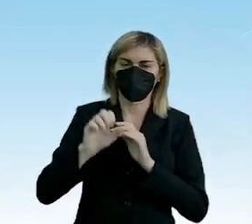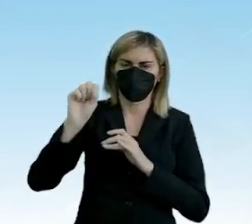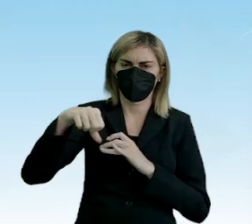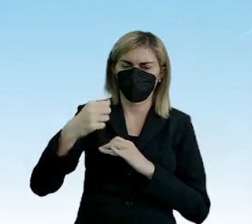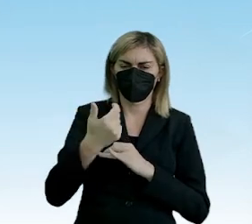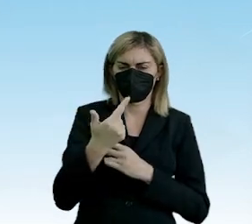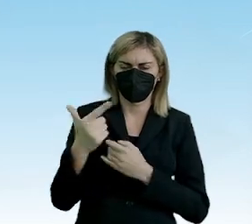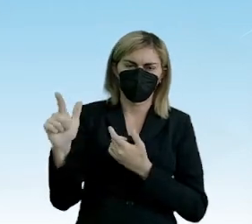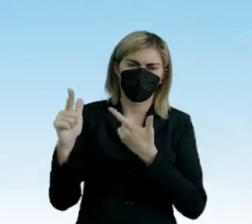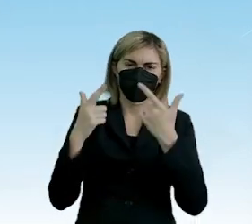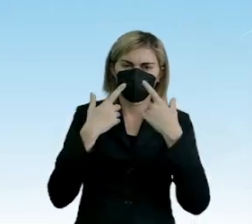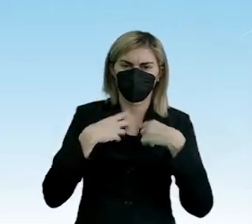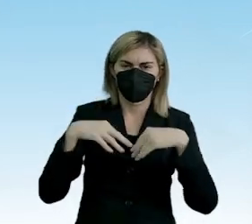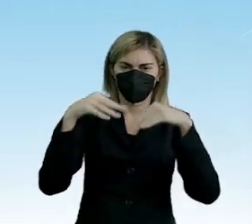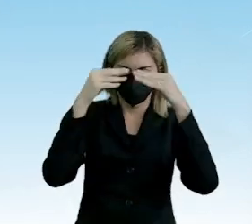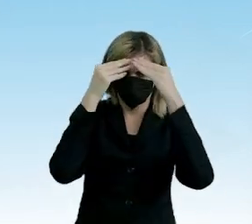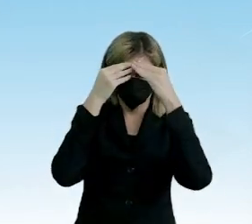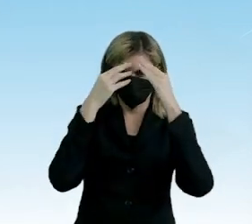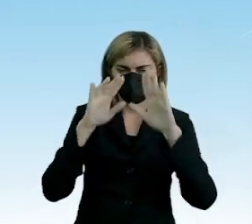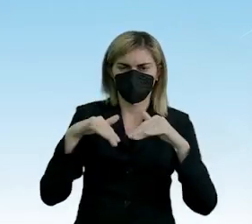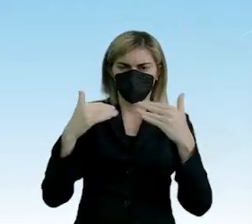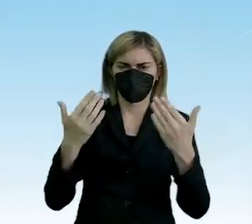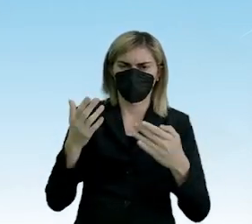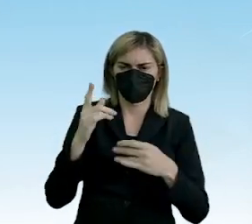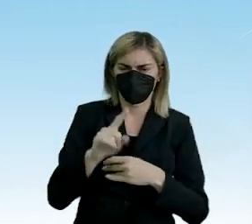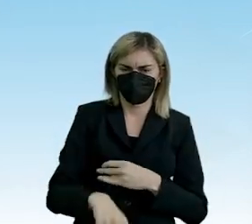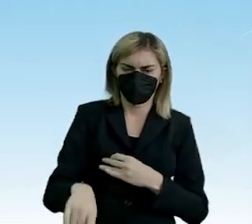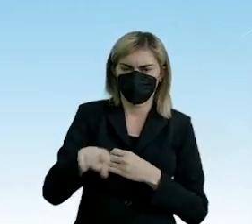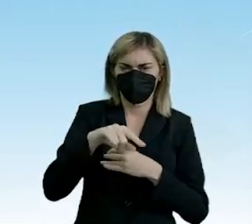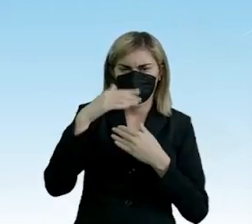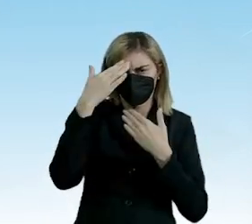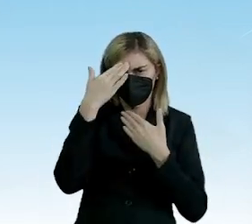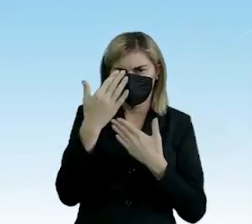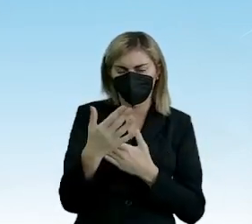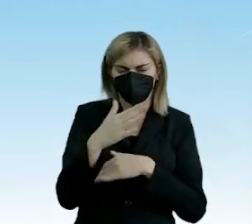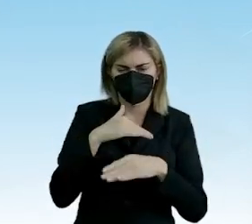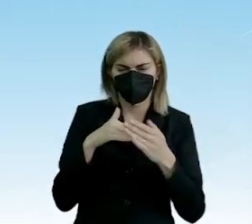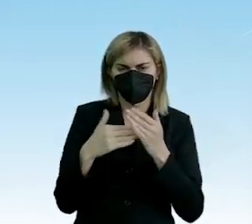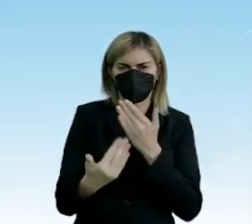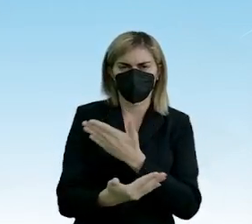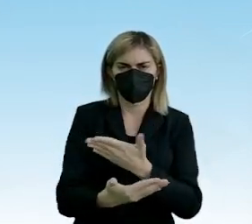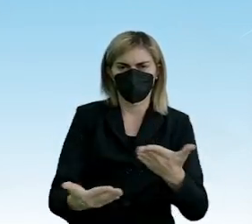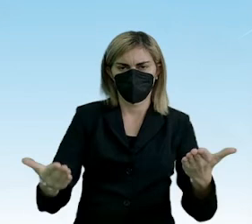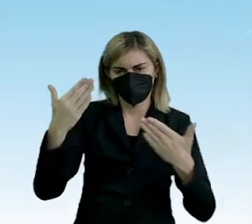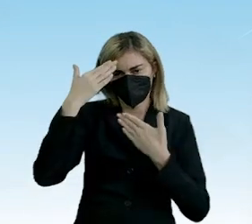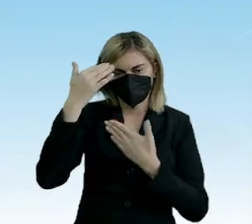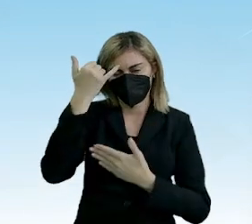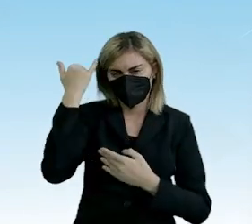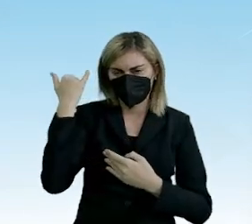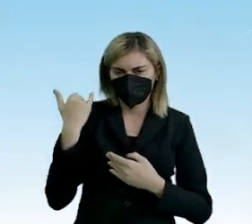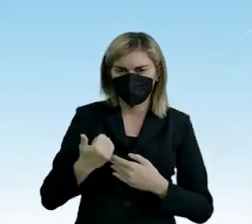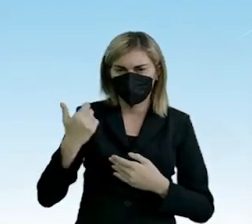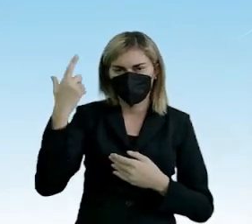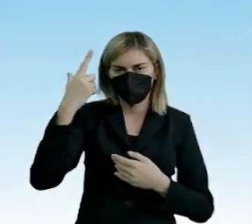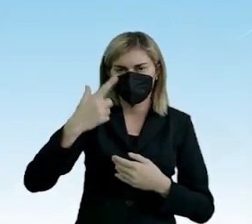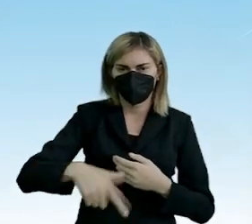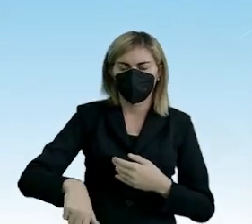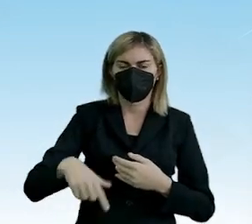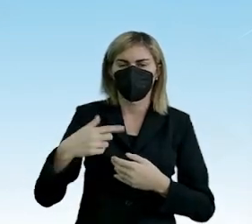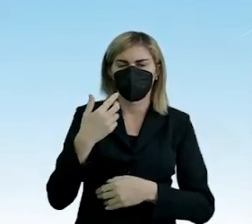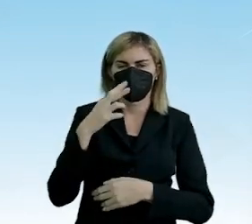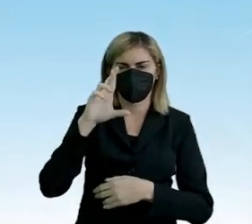por outras linguagens. Então é isso aí. Eu agradeço a todos vocês, agradeço a professora Isabela,